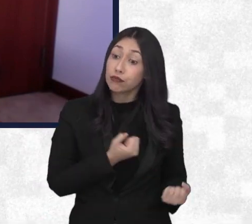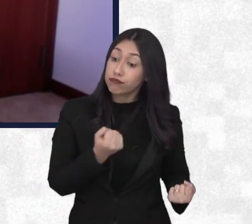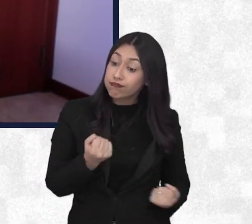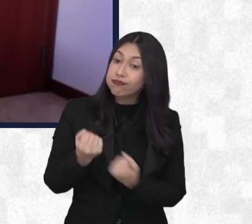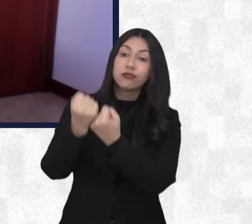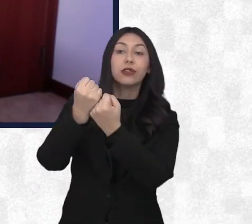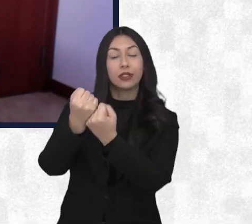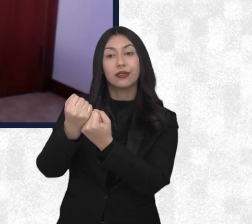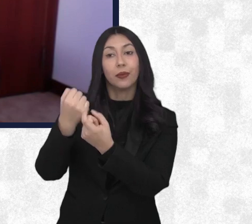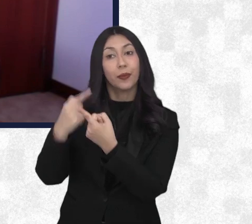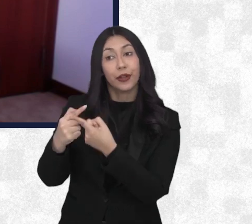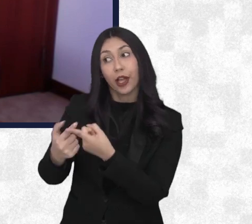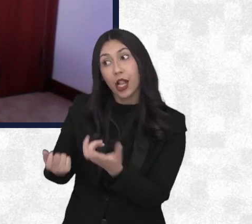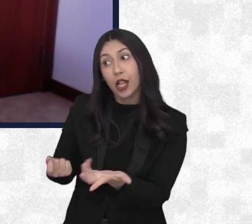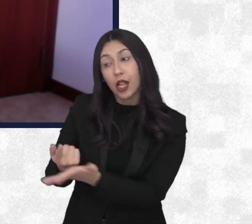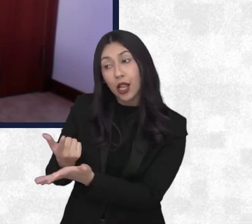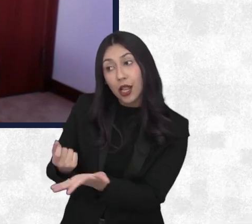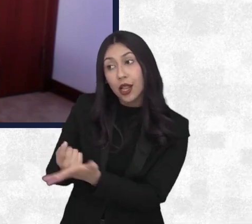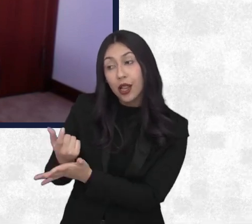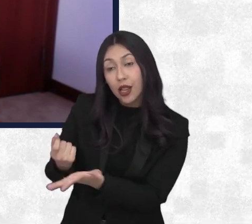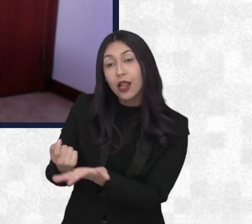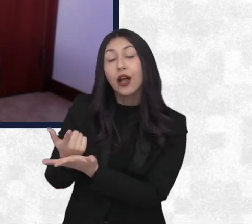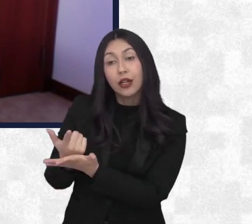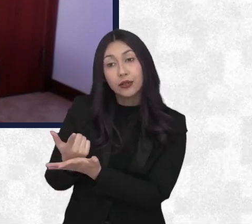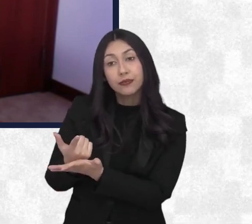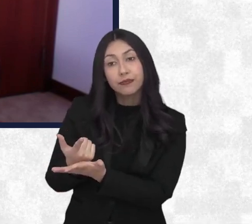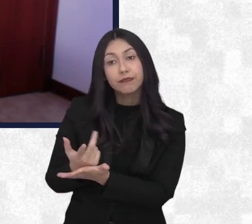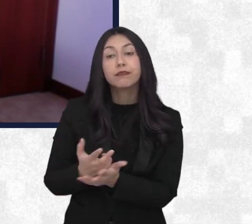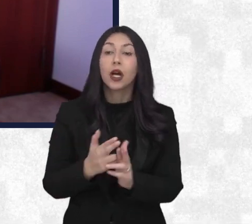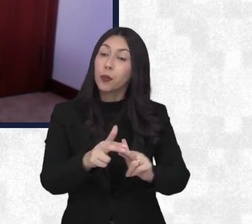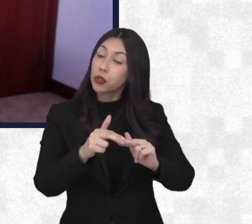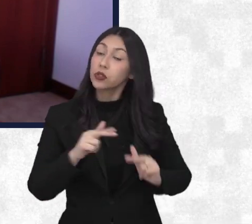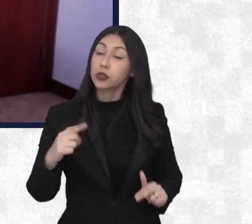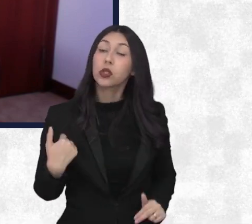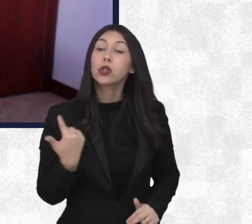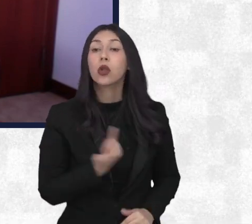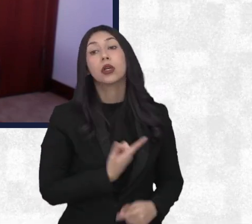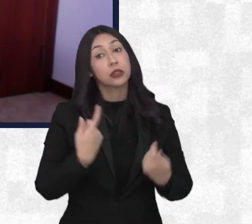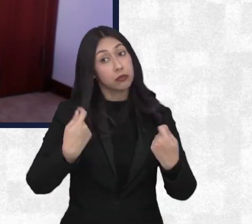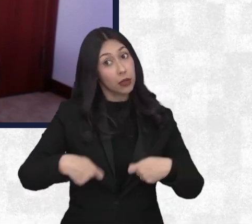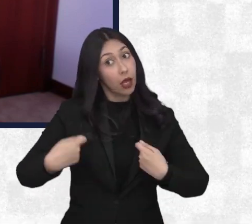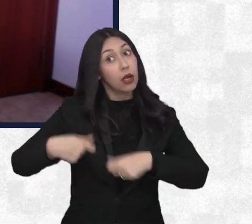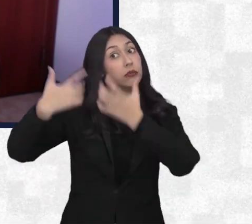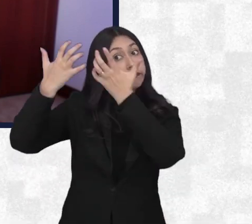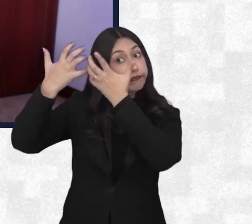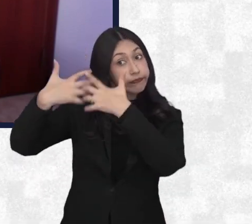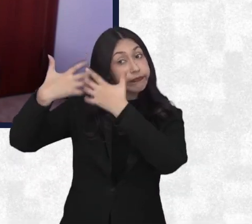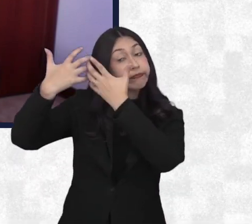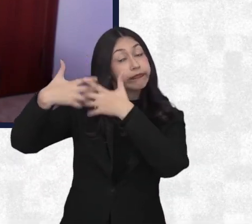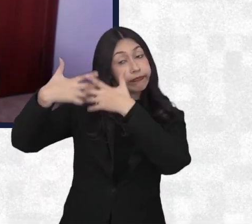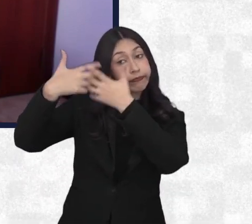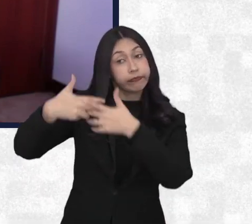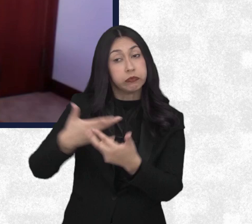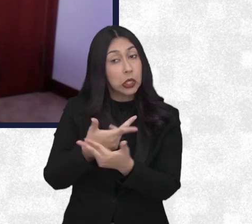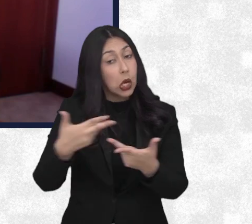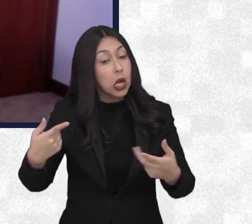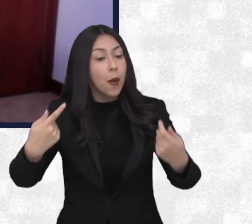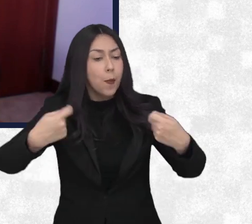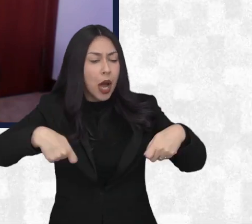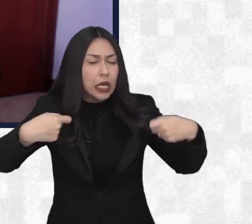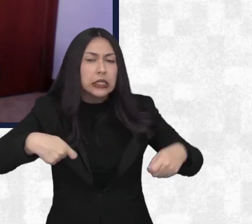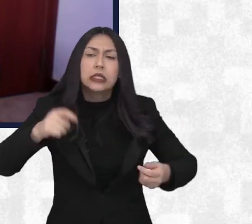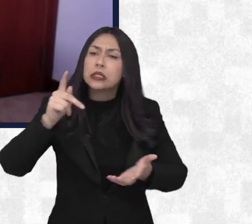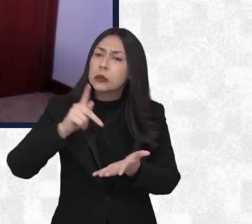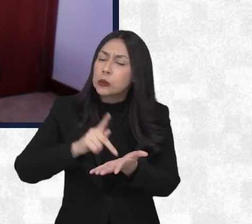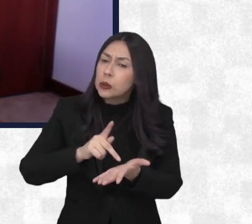mas especialmente dos nossos ecossistemas, nossos biomas aqui no Brasil. Então, que a gente repense, reflita o que a gente realmente